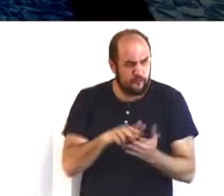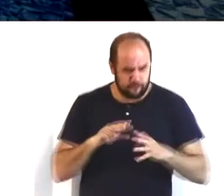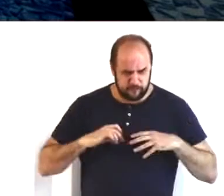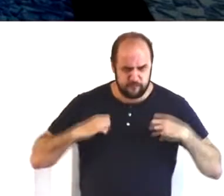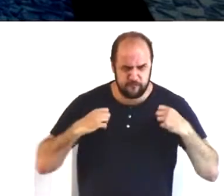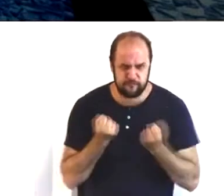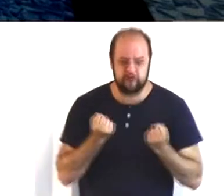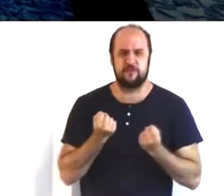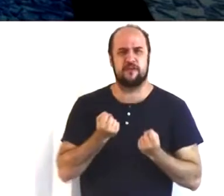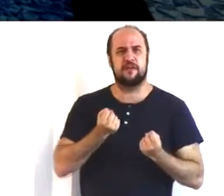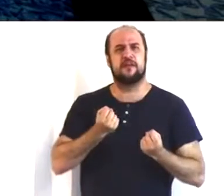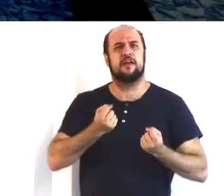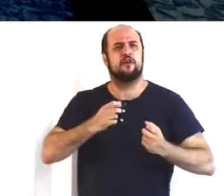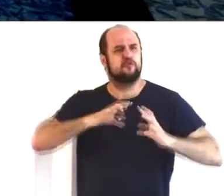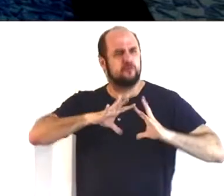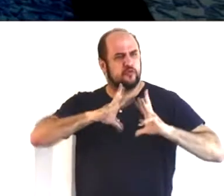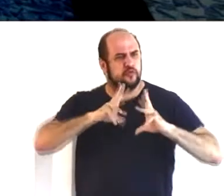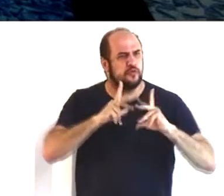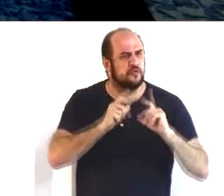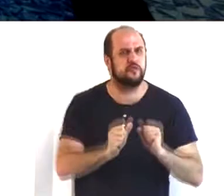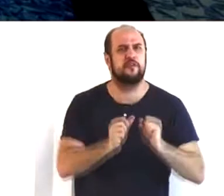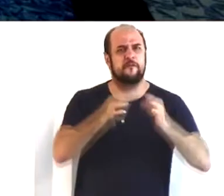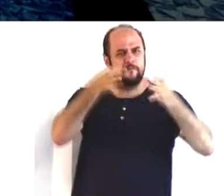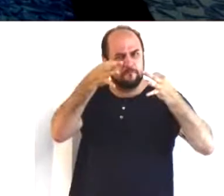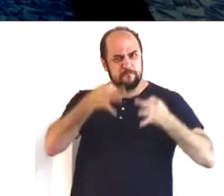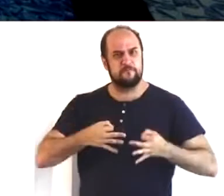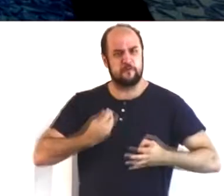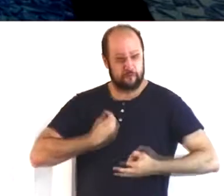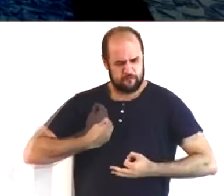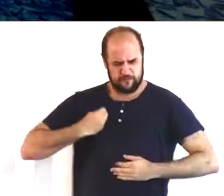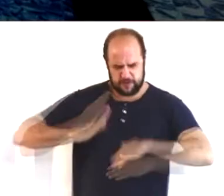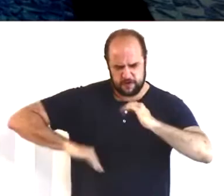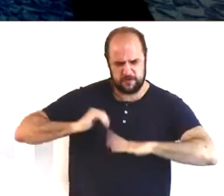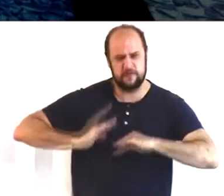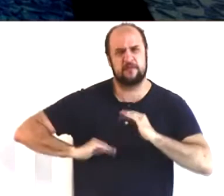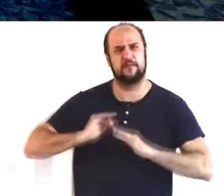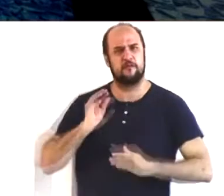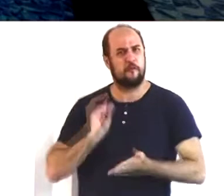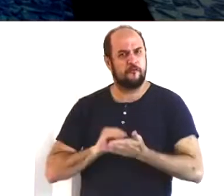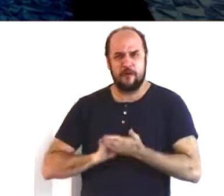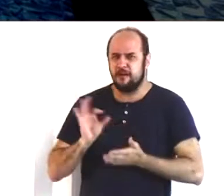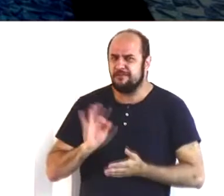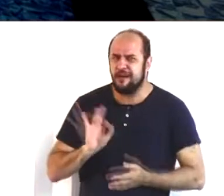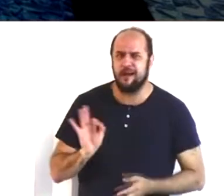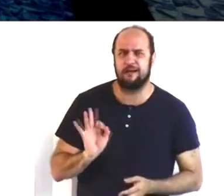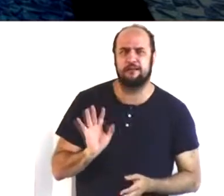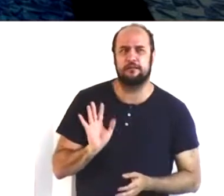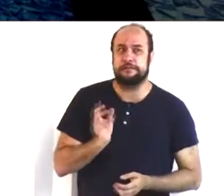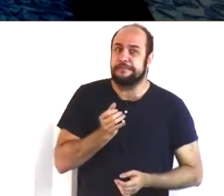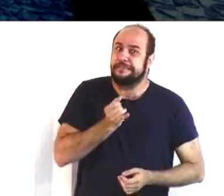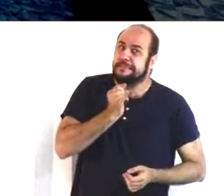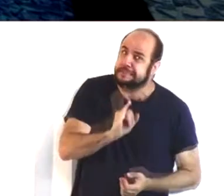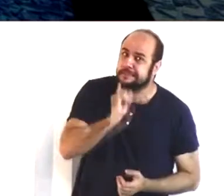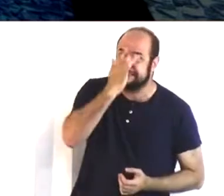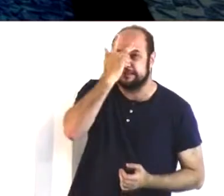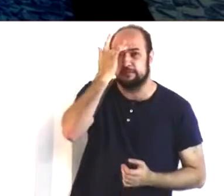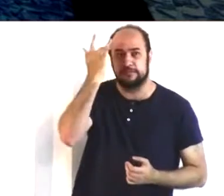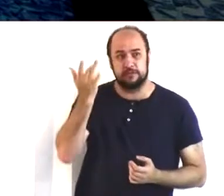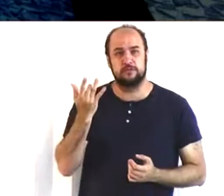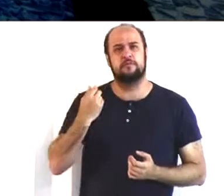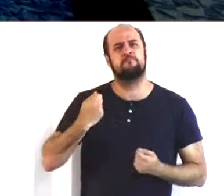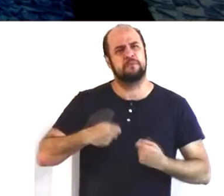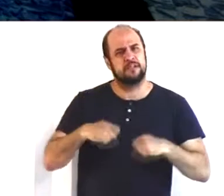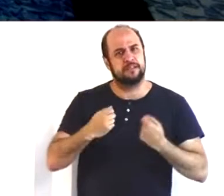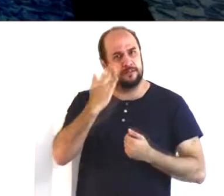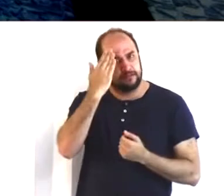ter ação completa, para que sejais perfeitos e íntegros, em nada deficientes. Se, porém, algum de vós necessita